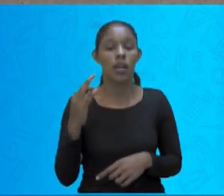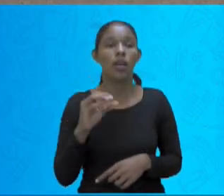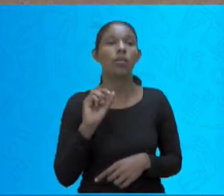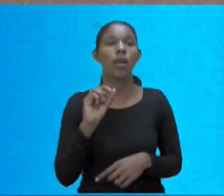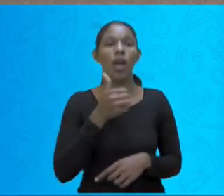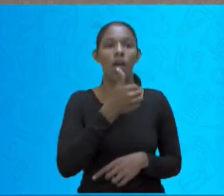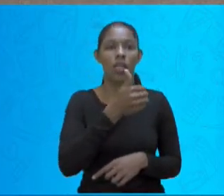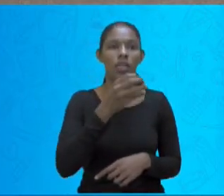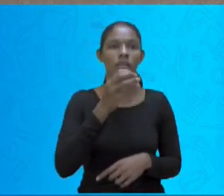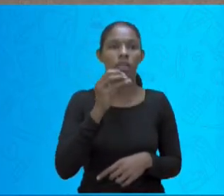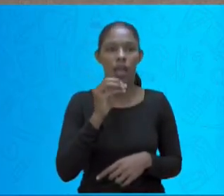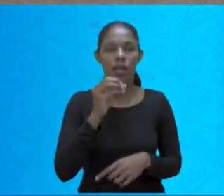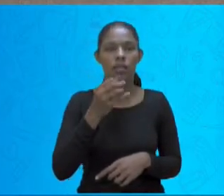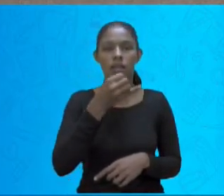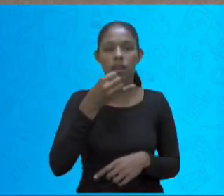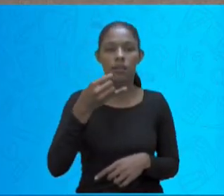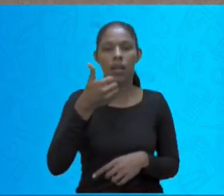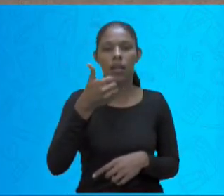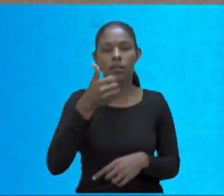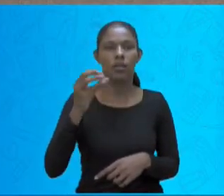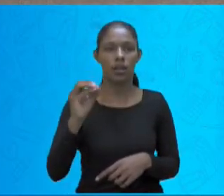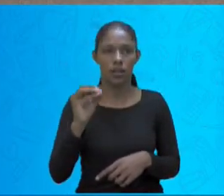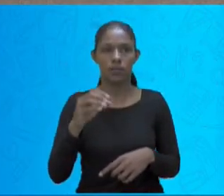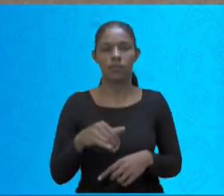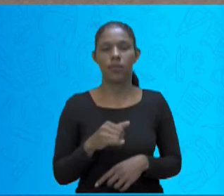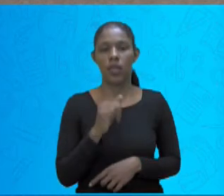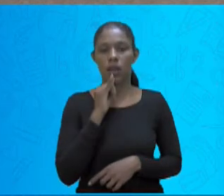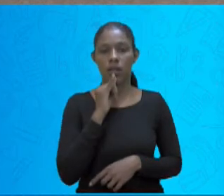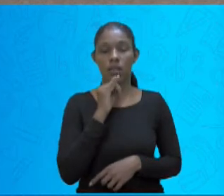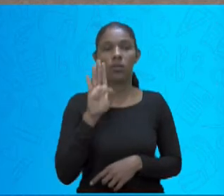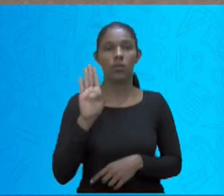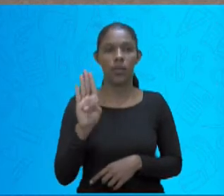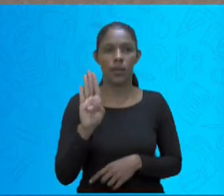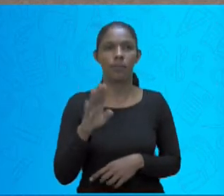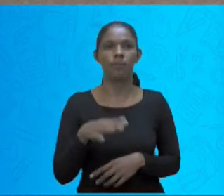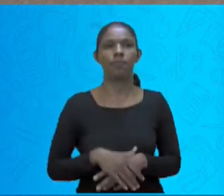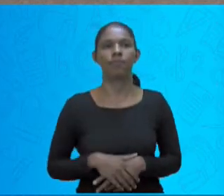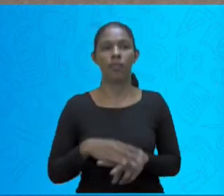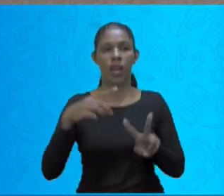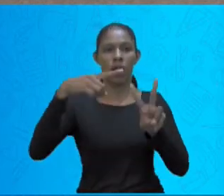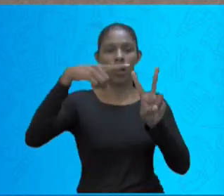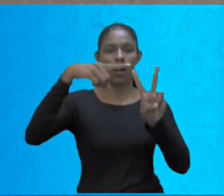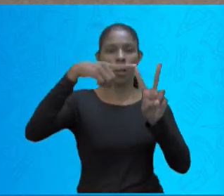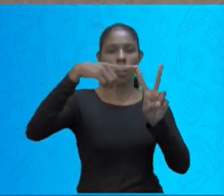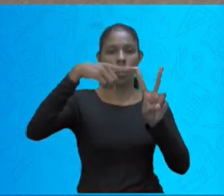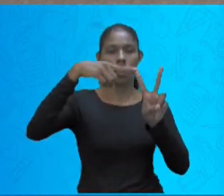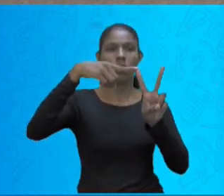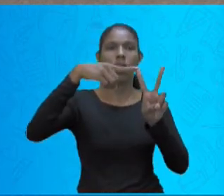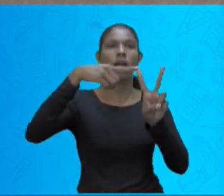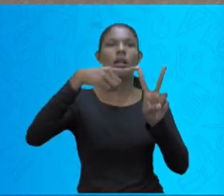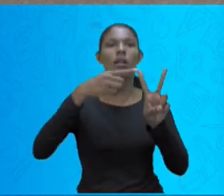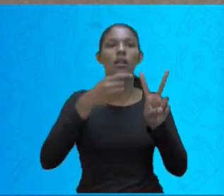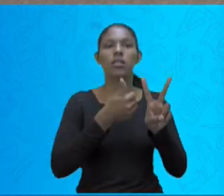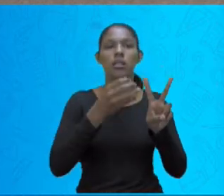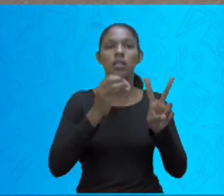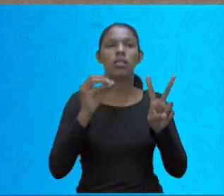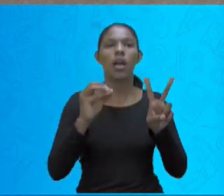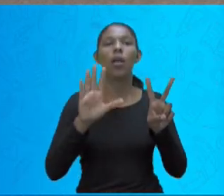Mais um exemplo. Qual é a raiz quadrada de 100? 10. 10 vezes 10,